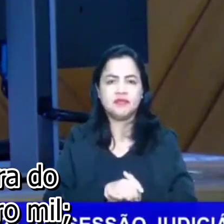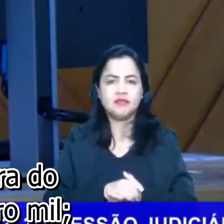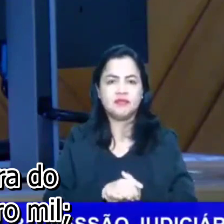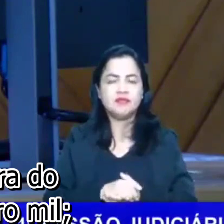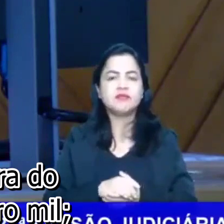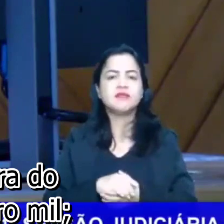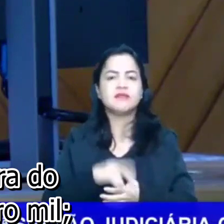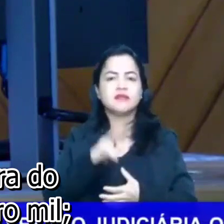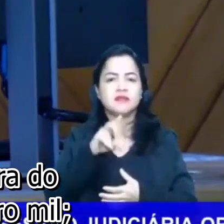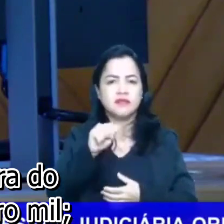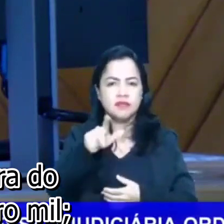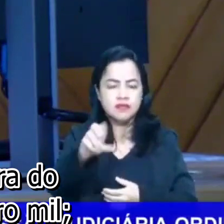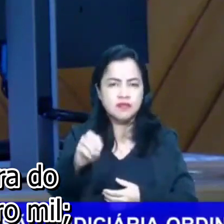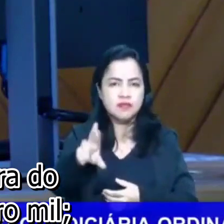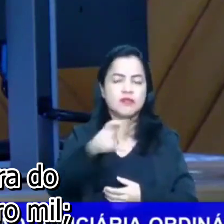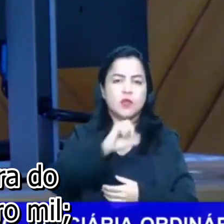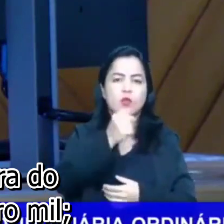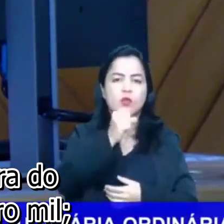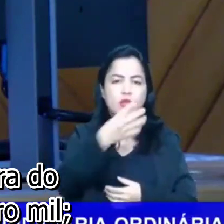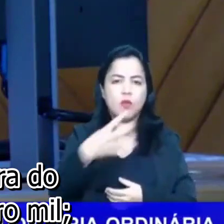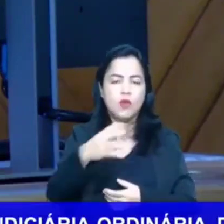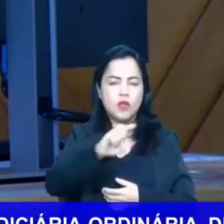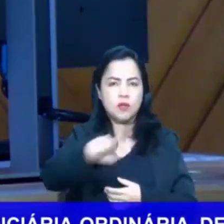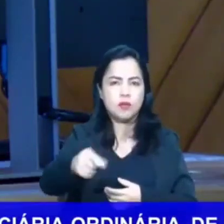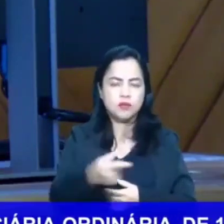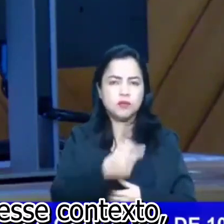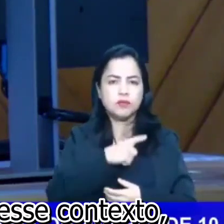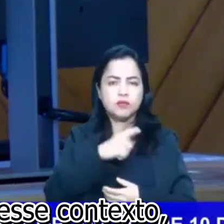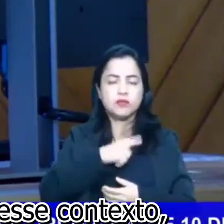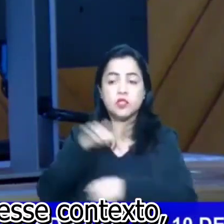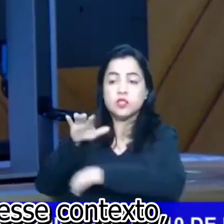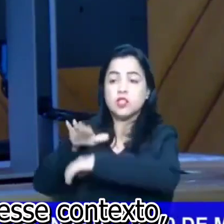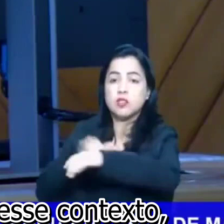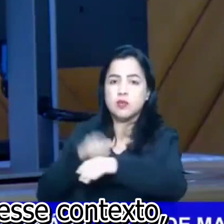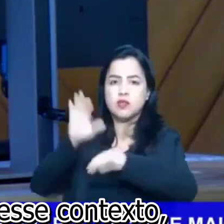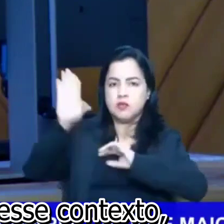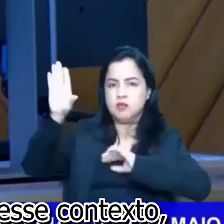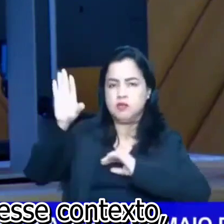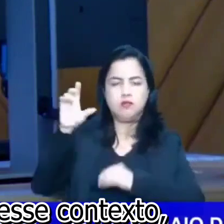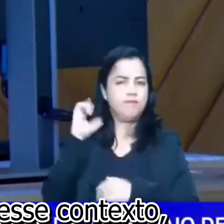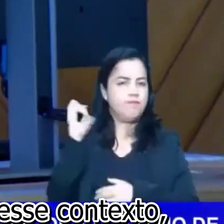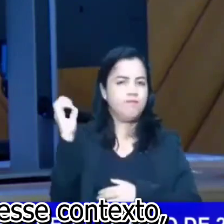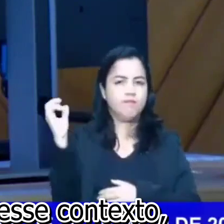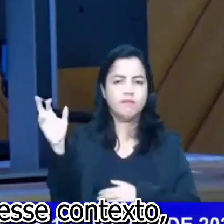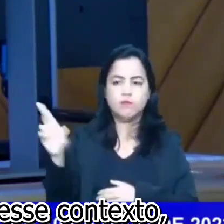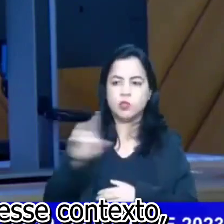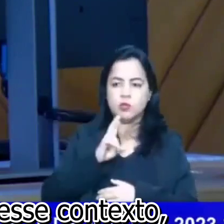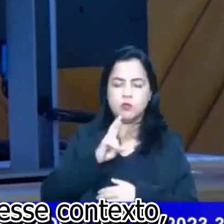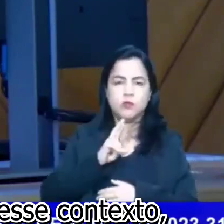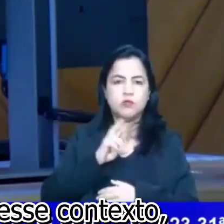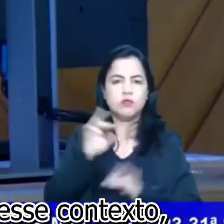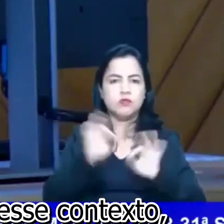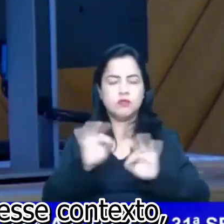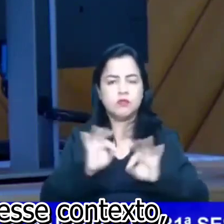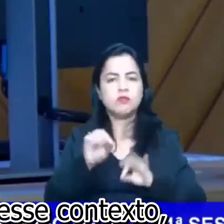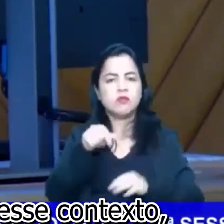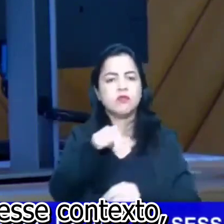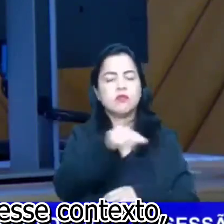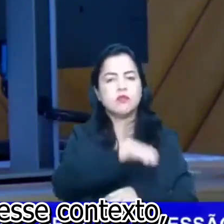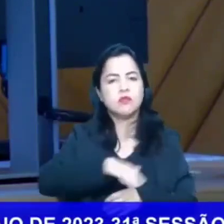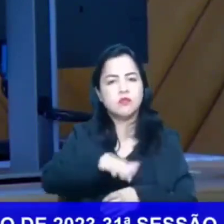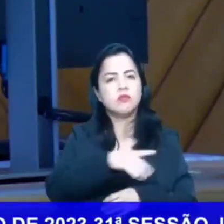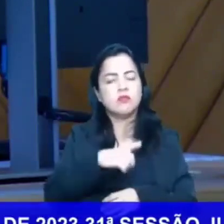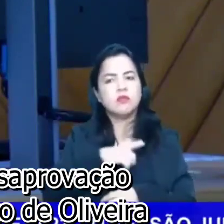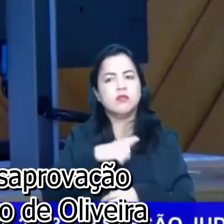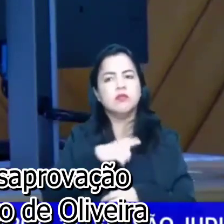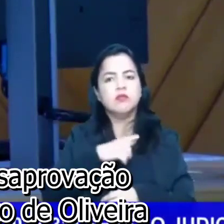de 84 mil. E intimada, a candidata não se manifestou. Então, nesse contexto, eu